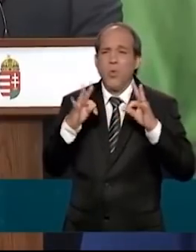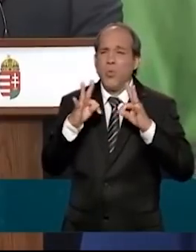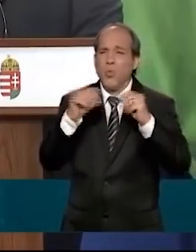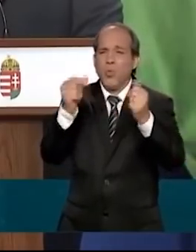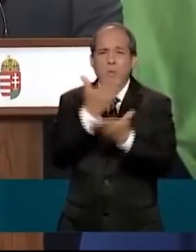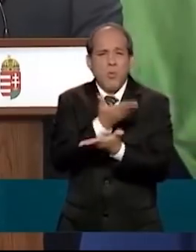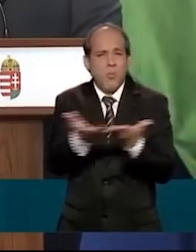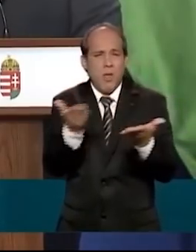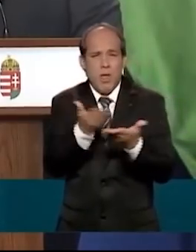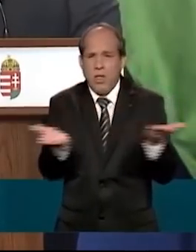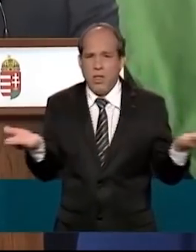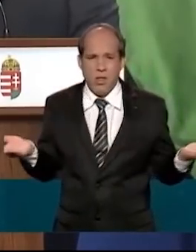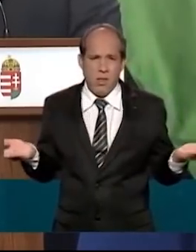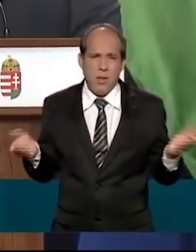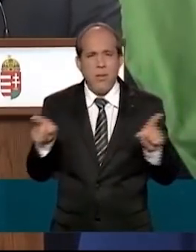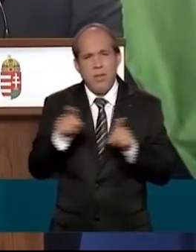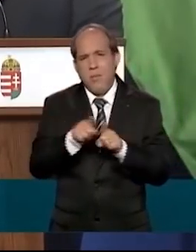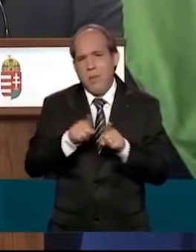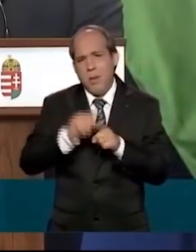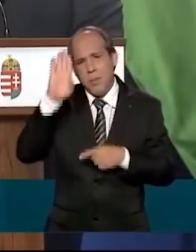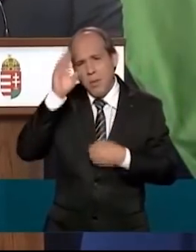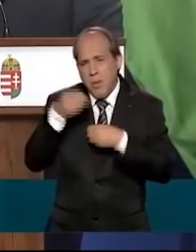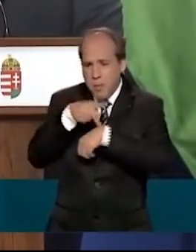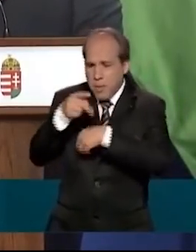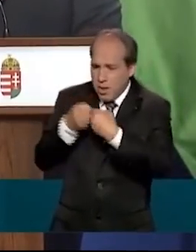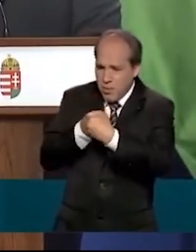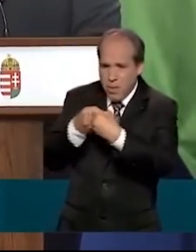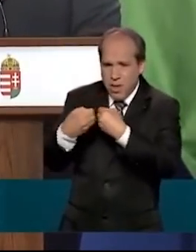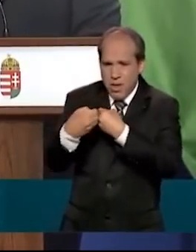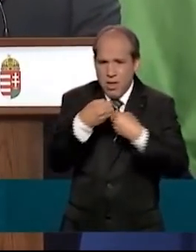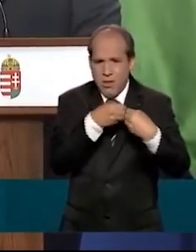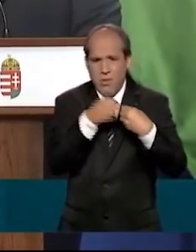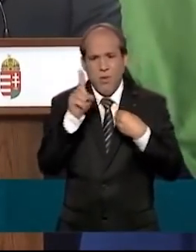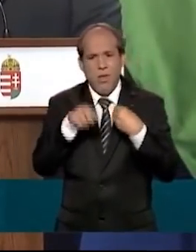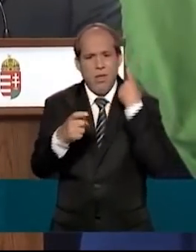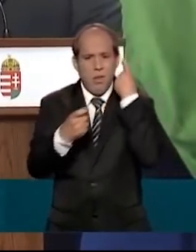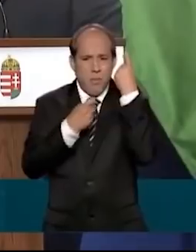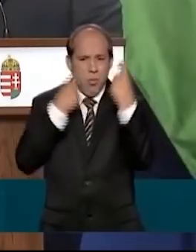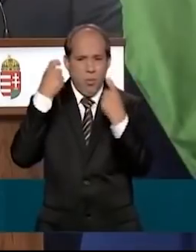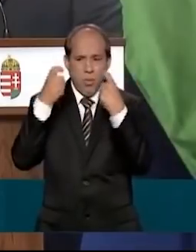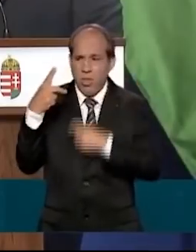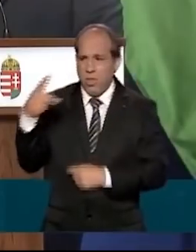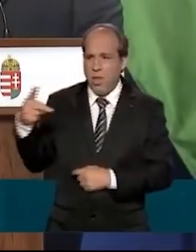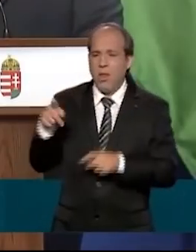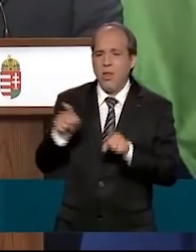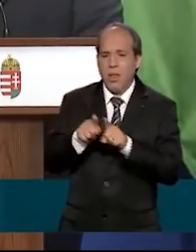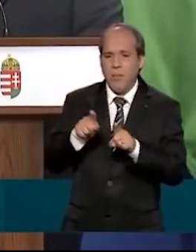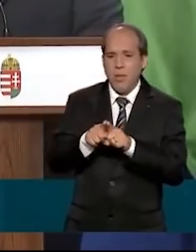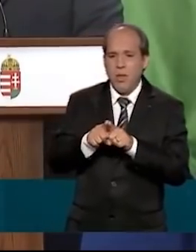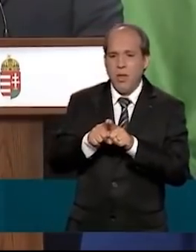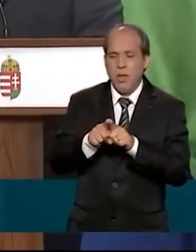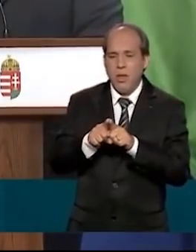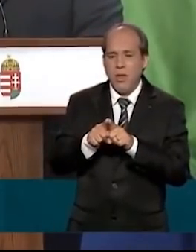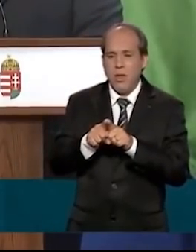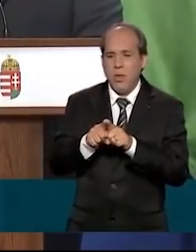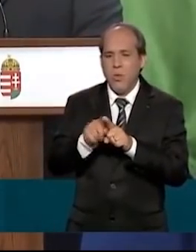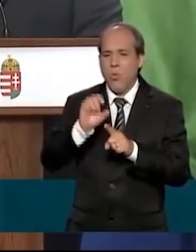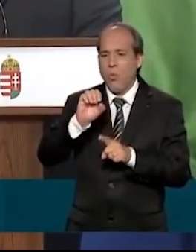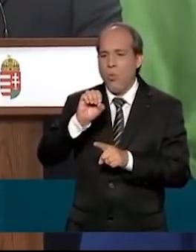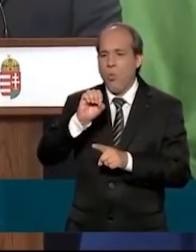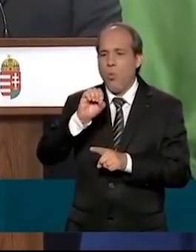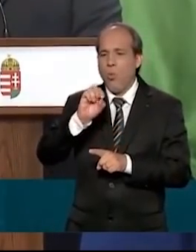com isso especial obviamente a vizinhança que é uma preocupação do urbank e do seu presidente